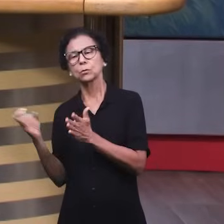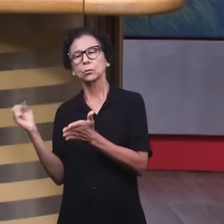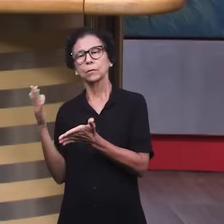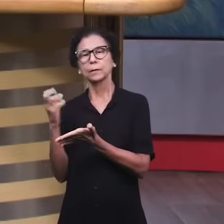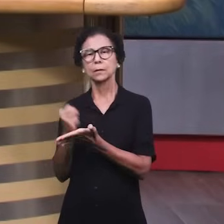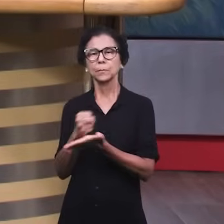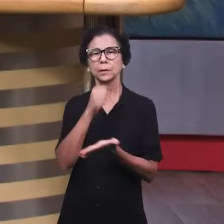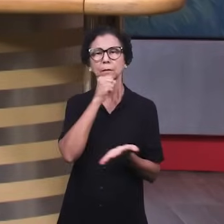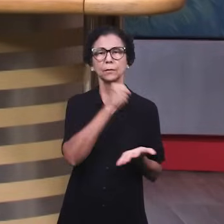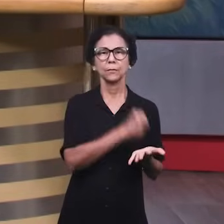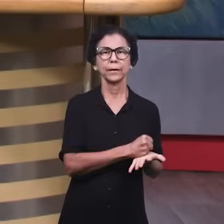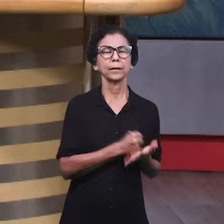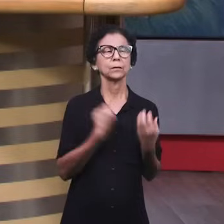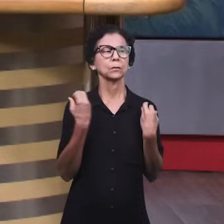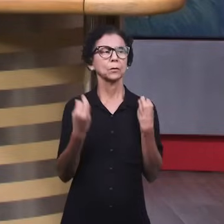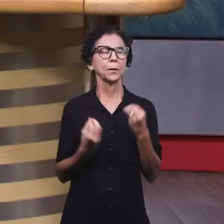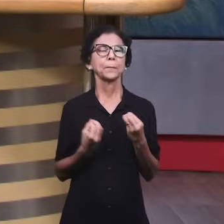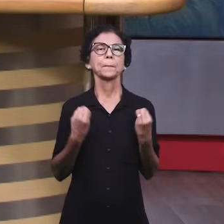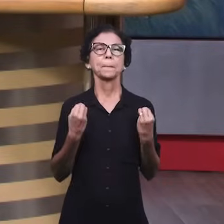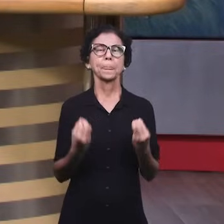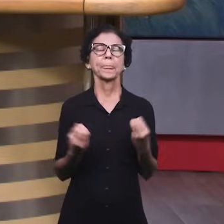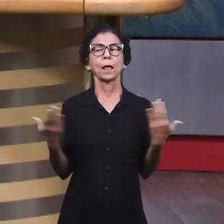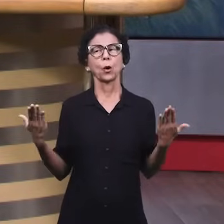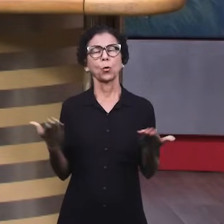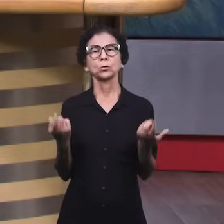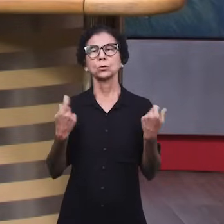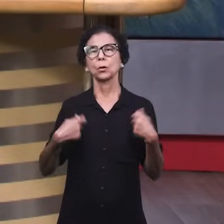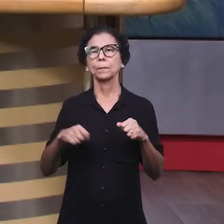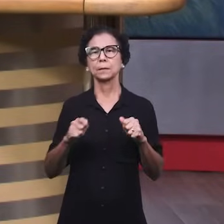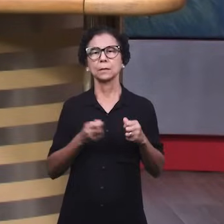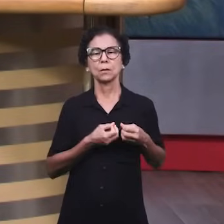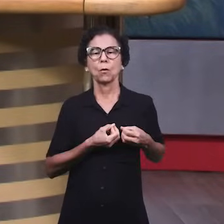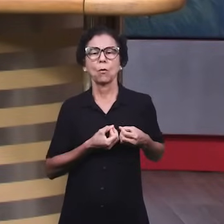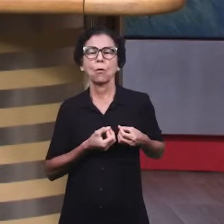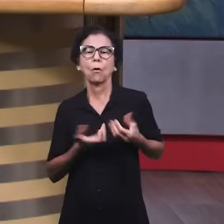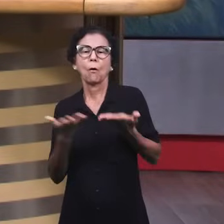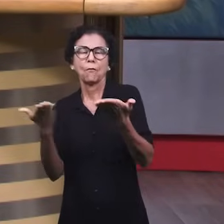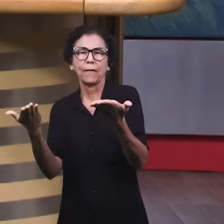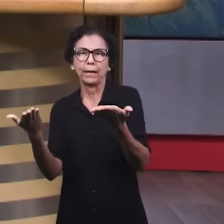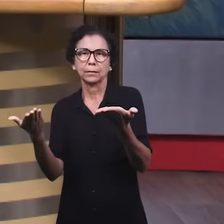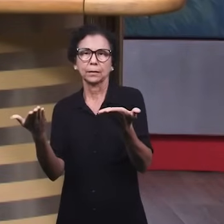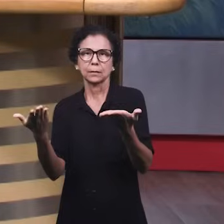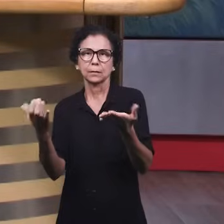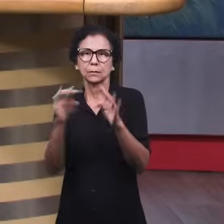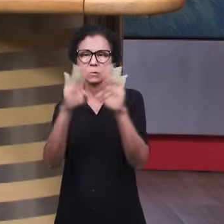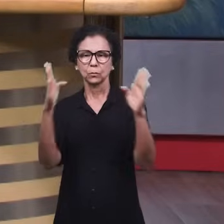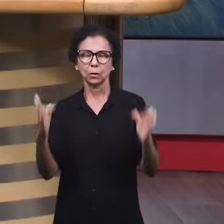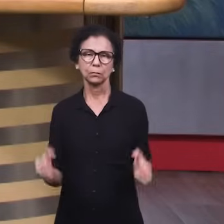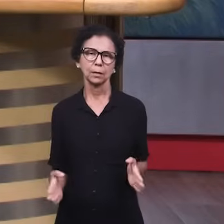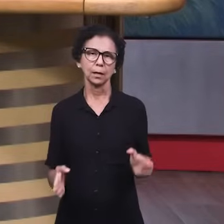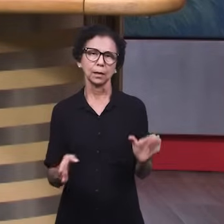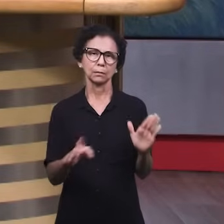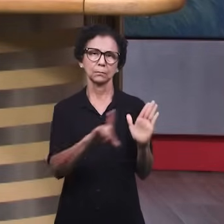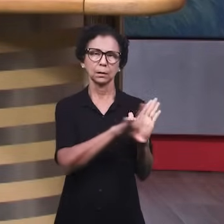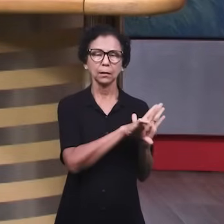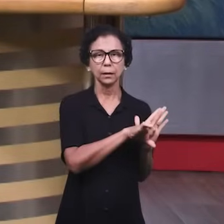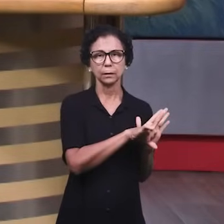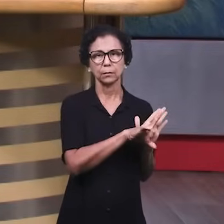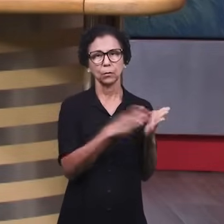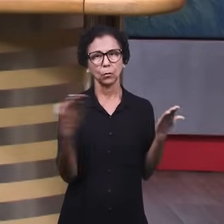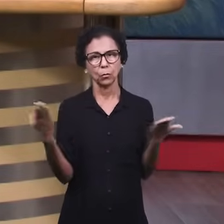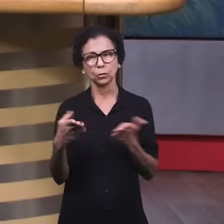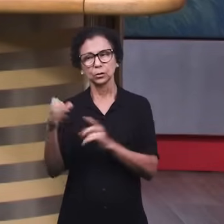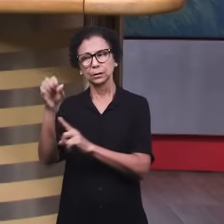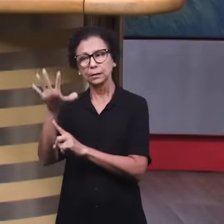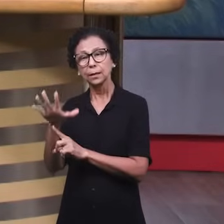muda tô dizendo isso porque hoje a gente não precisa mais levar aquelas ofertas ao alta que er levadas na época da lei da Graça